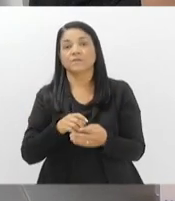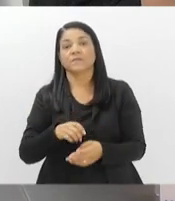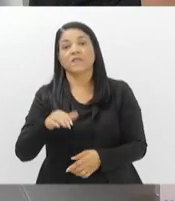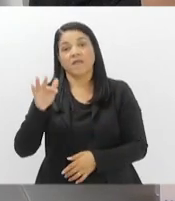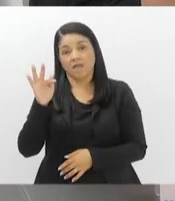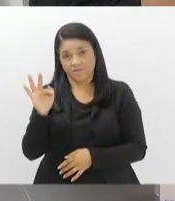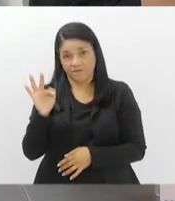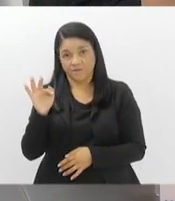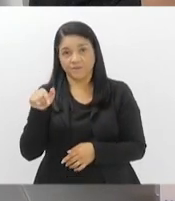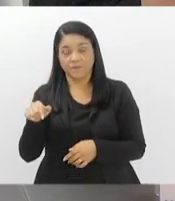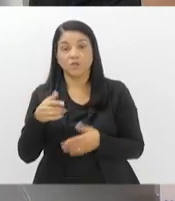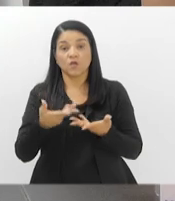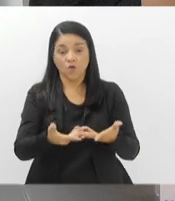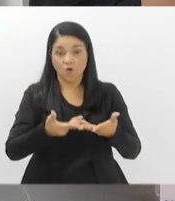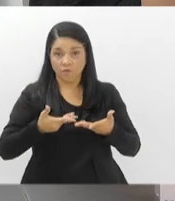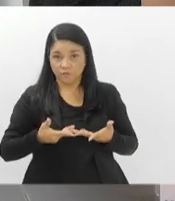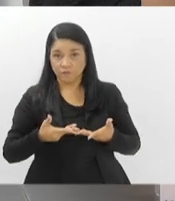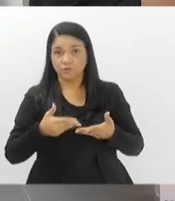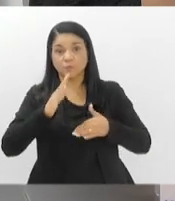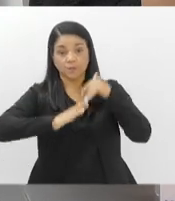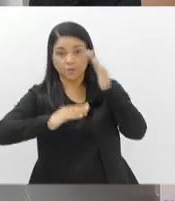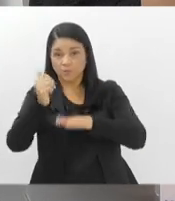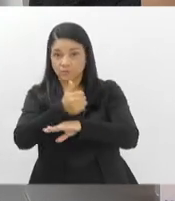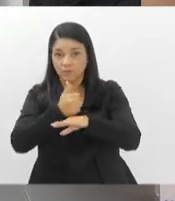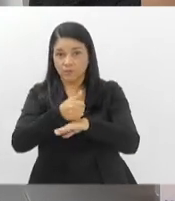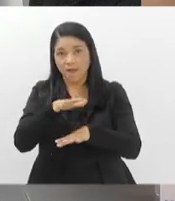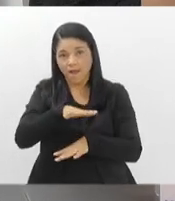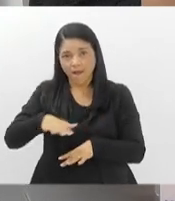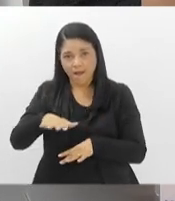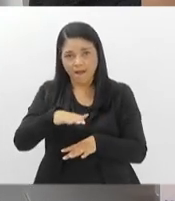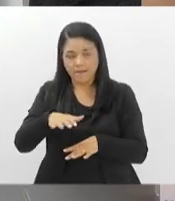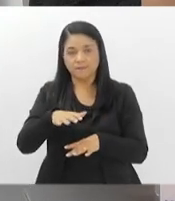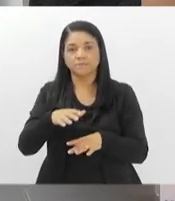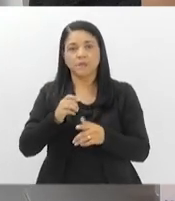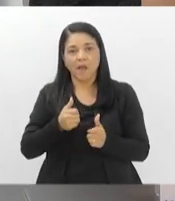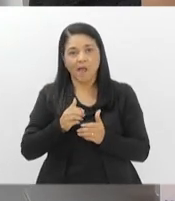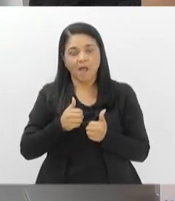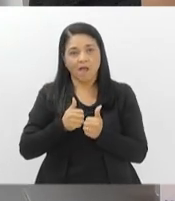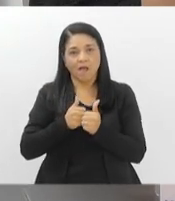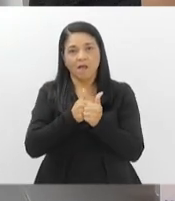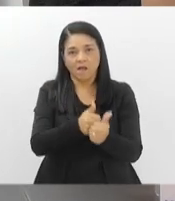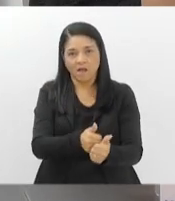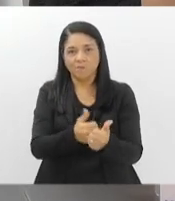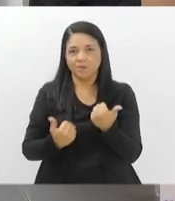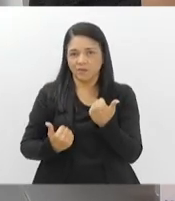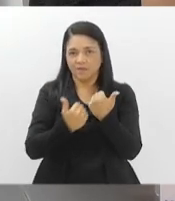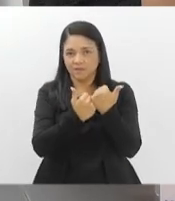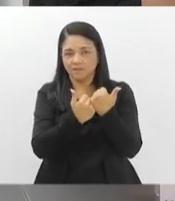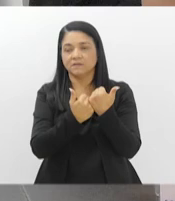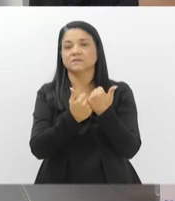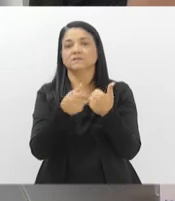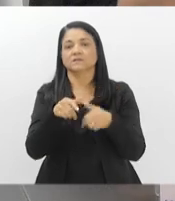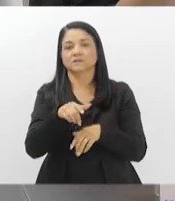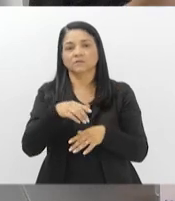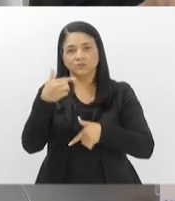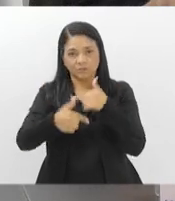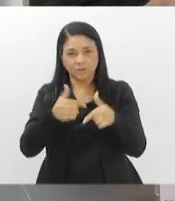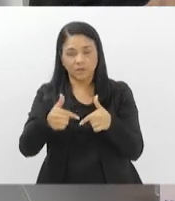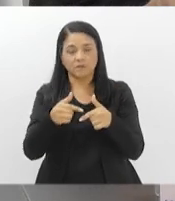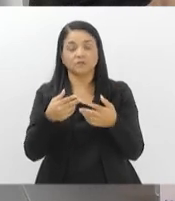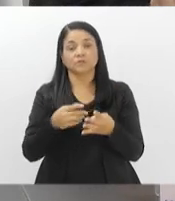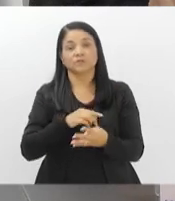F convites de profissionais da área para auxiliar os trabalhos desta comissão G convites de